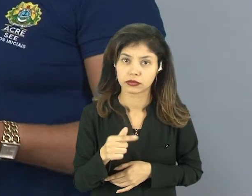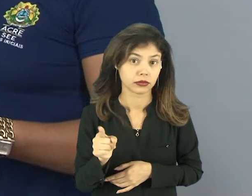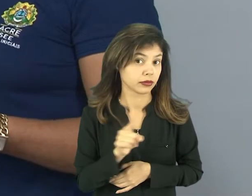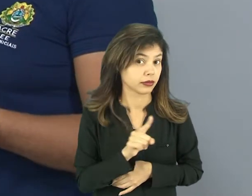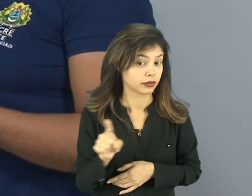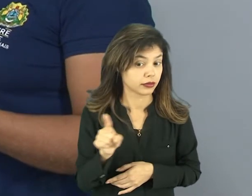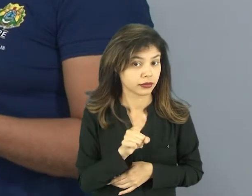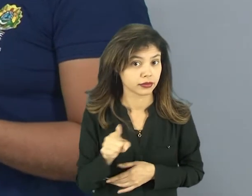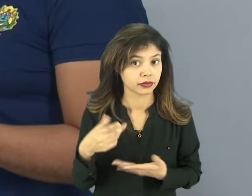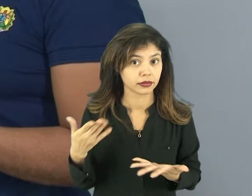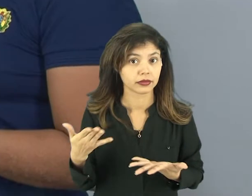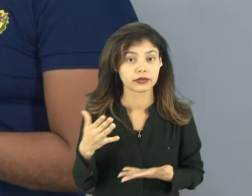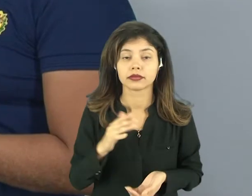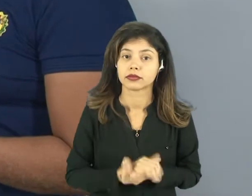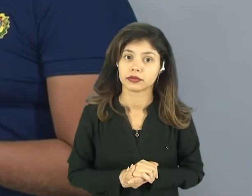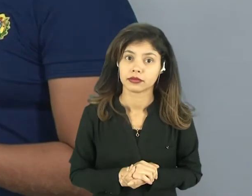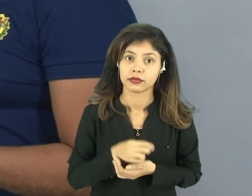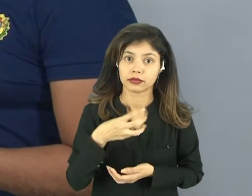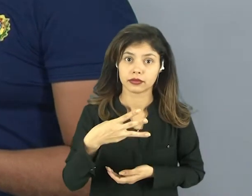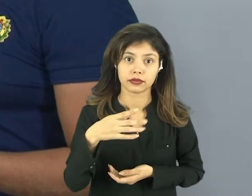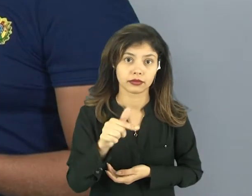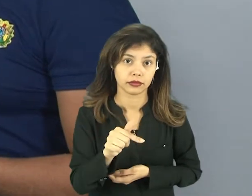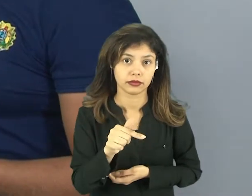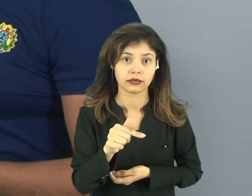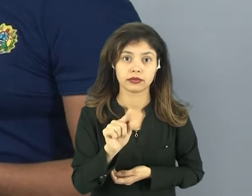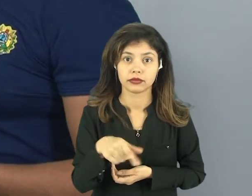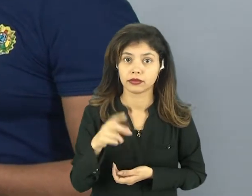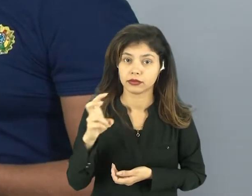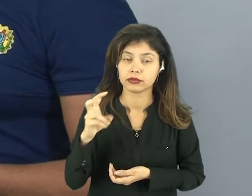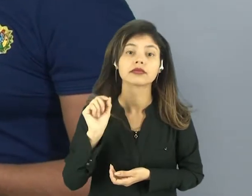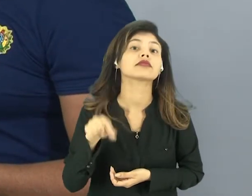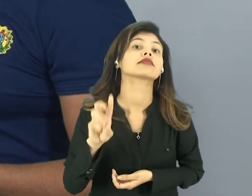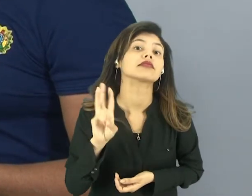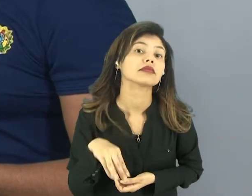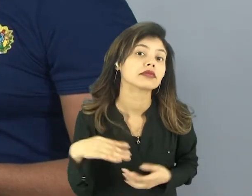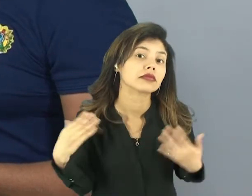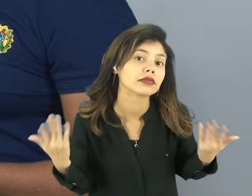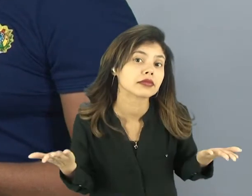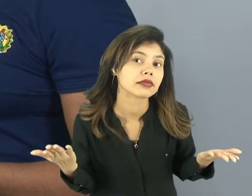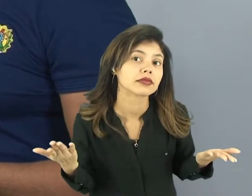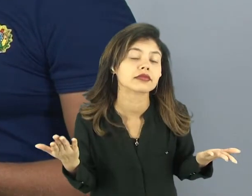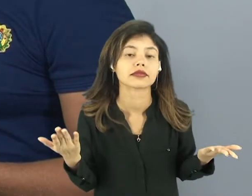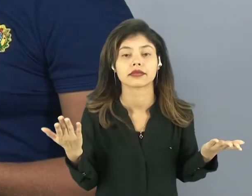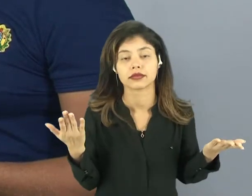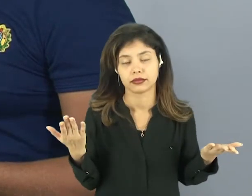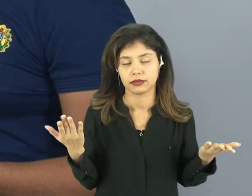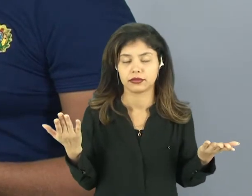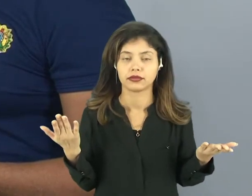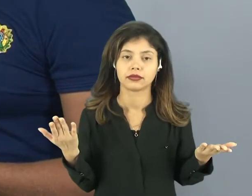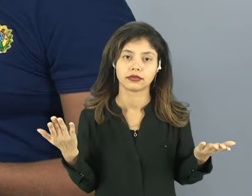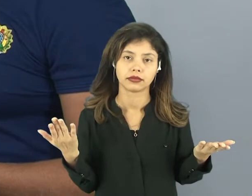Não, não é mesmo? Quem marcou 37,5 foi quem? A